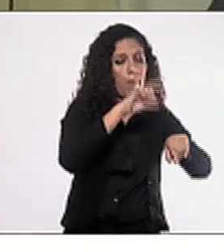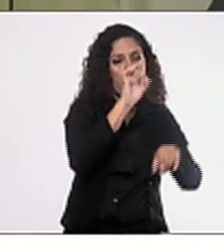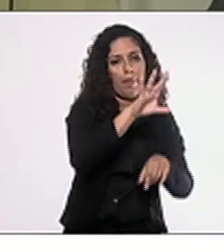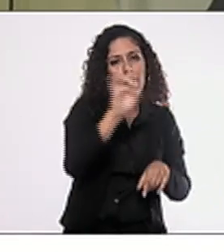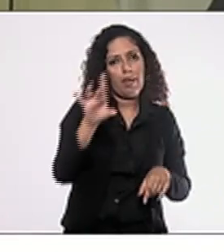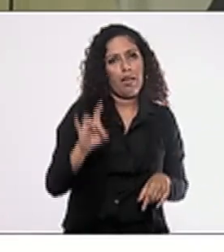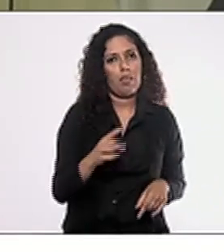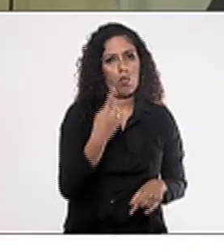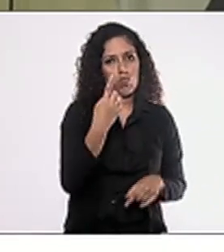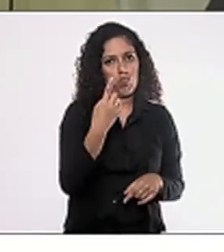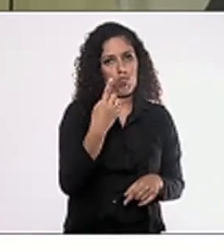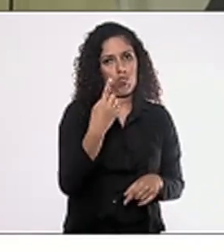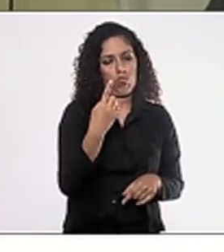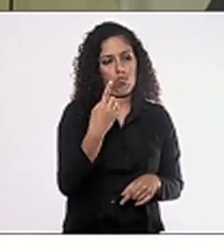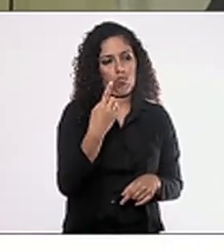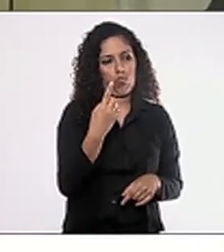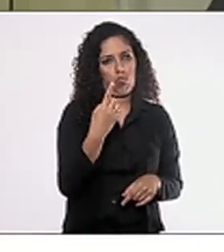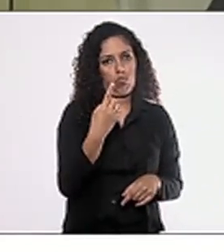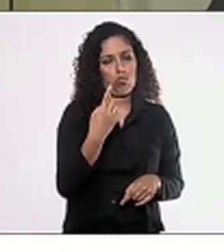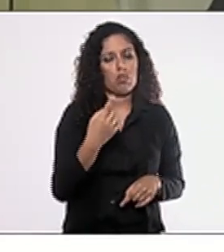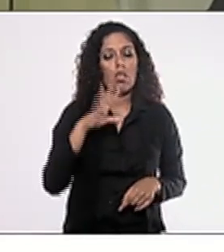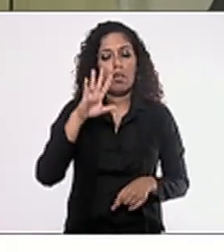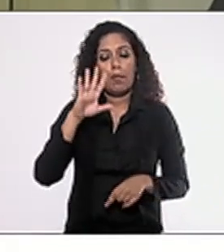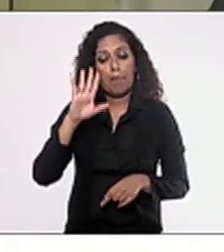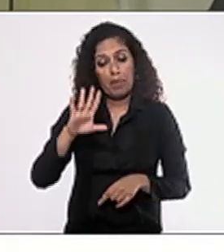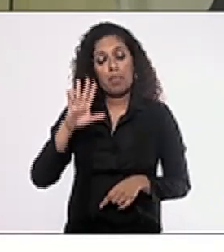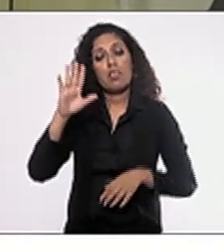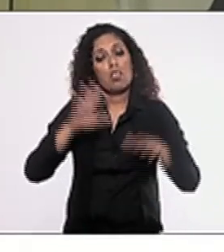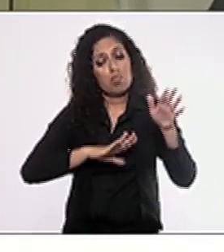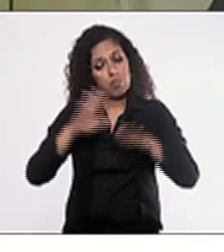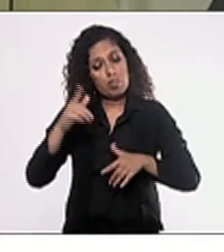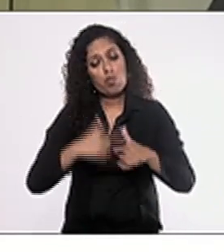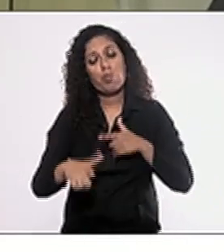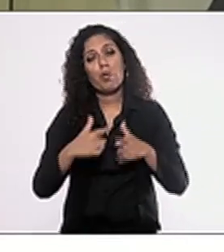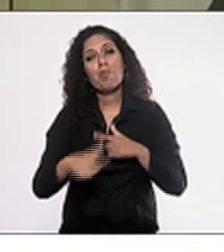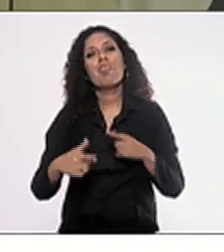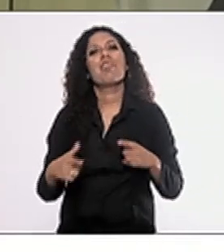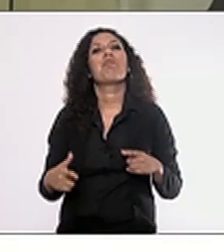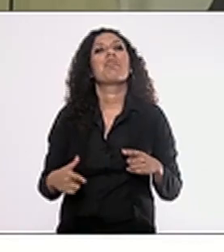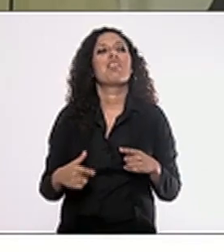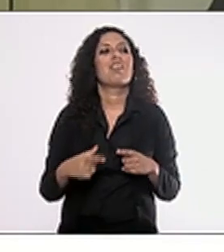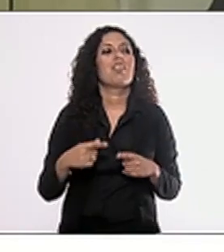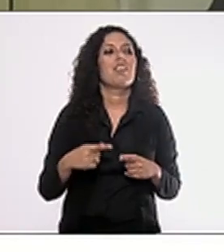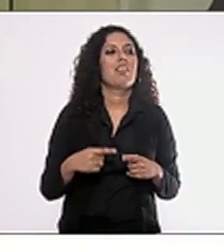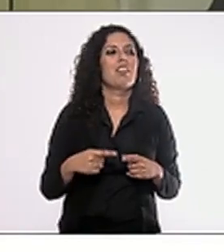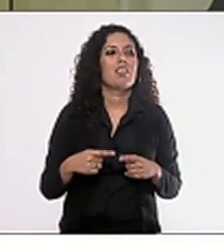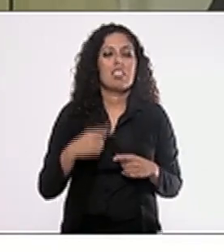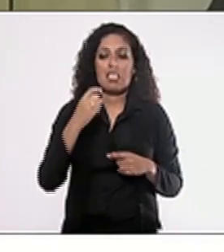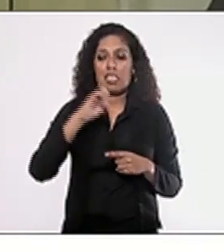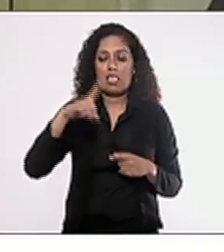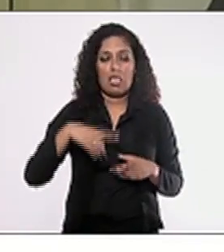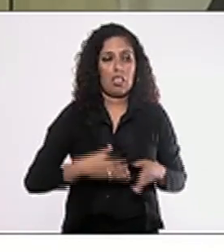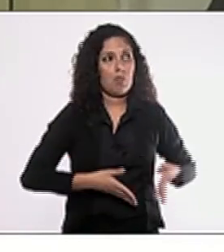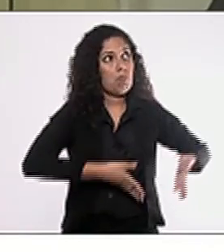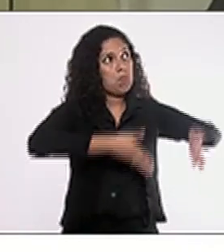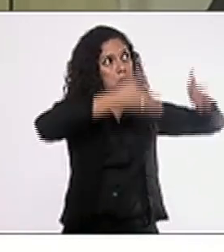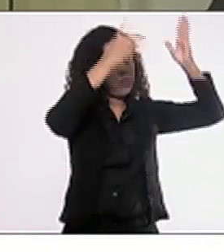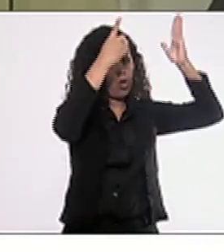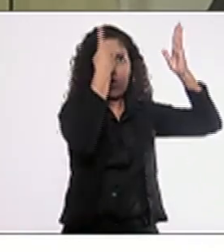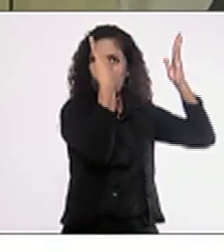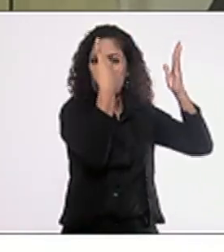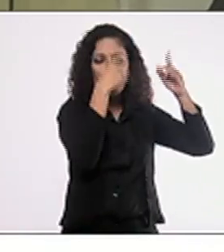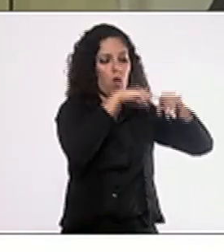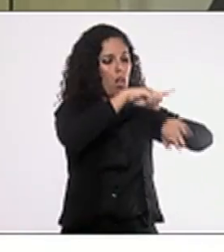aí, abrindo um parênteses, essa questão é que gera a maior parte dos processos judiciais, porque quando ela coloca um hidrômetro só para o prédio